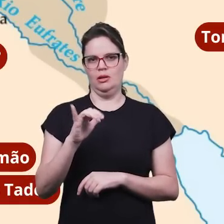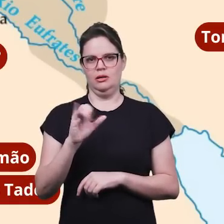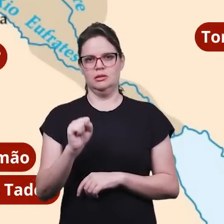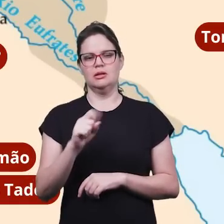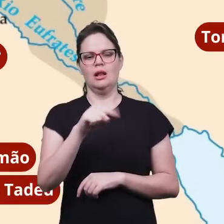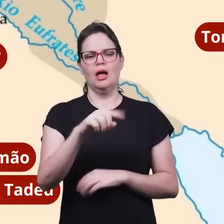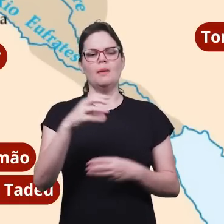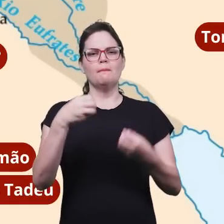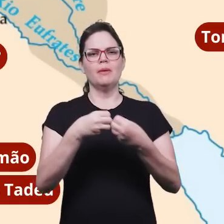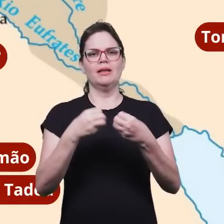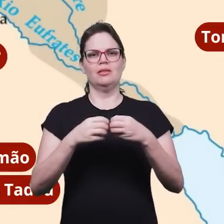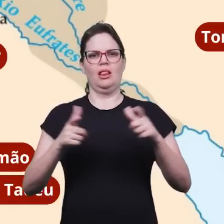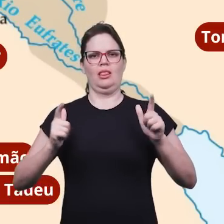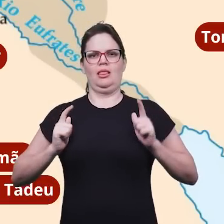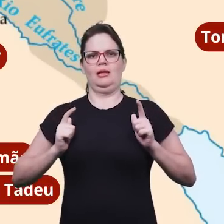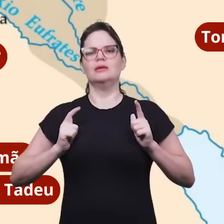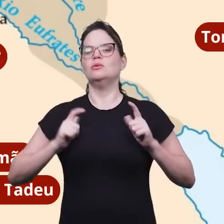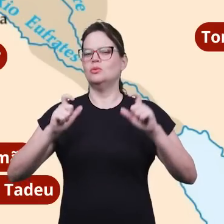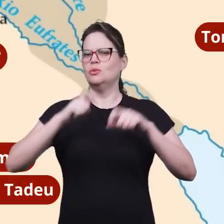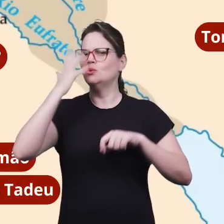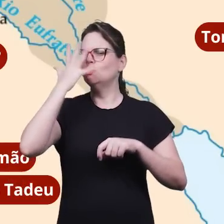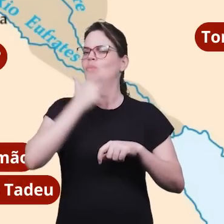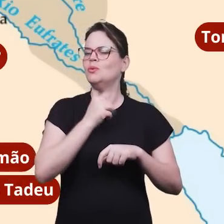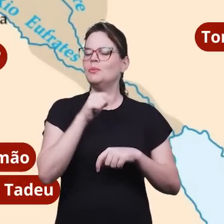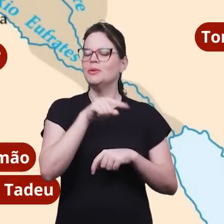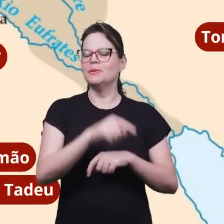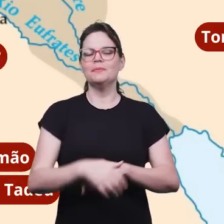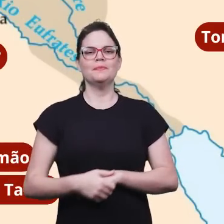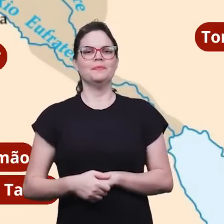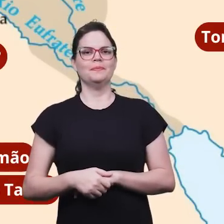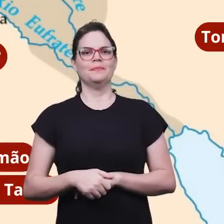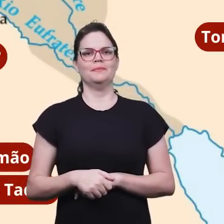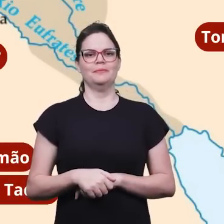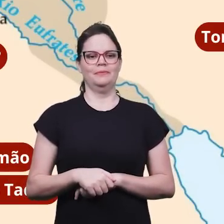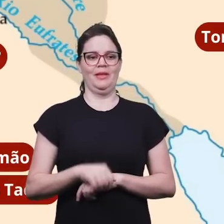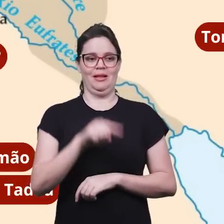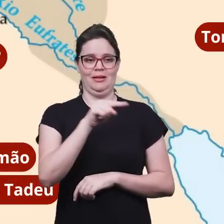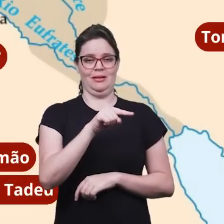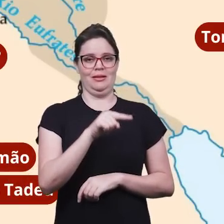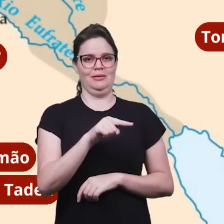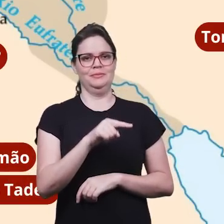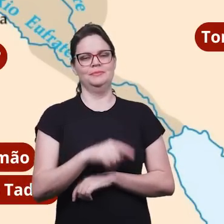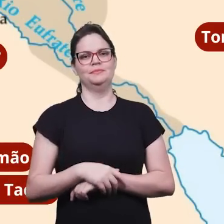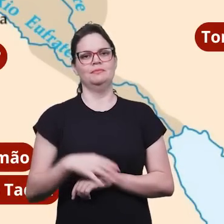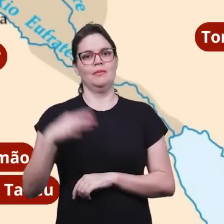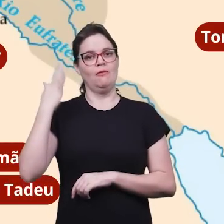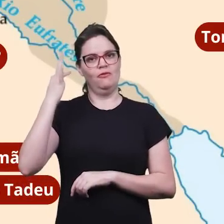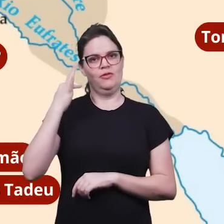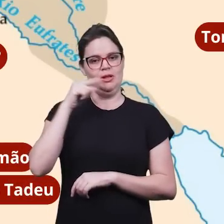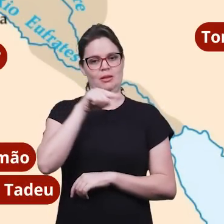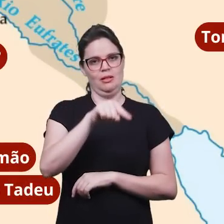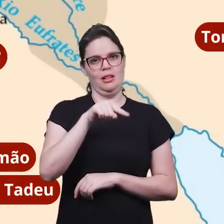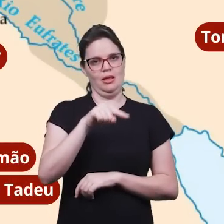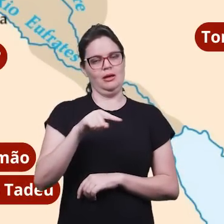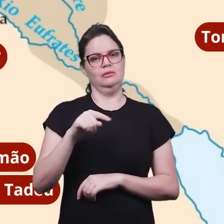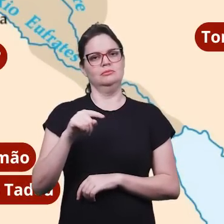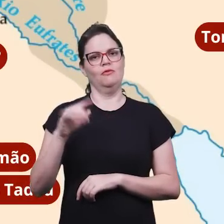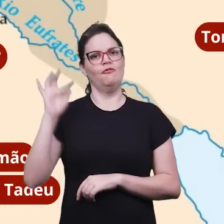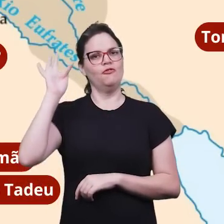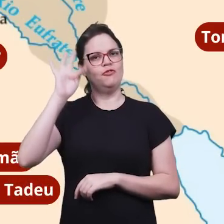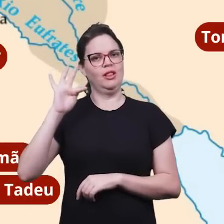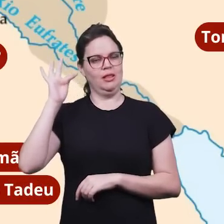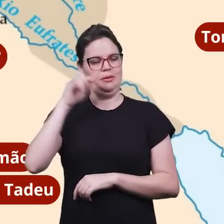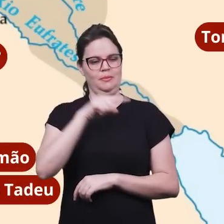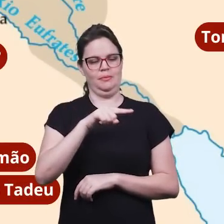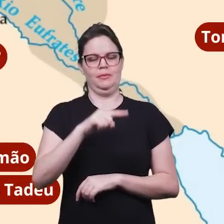lugar bonito lá. E então ali foi a morte de Filipe. Também